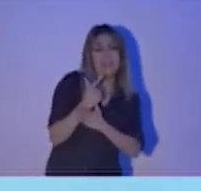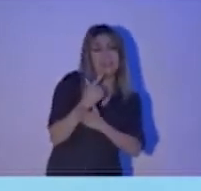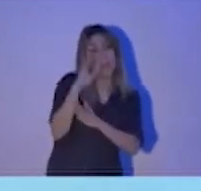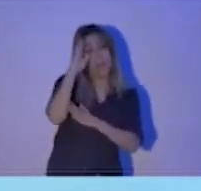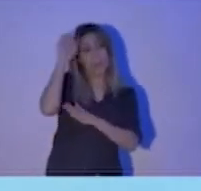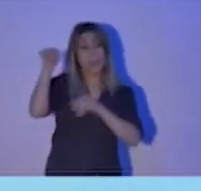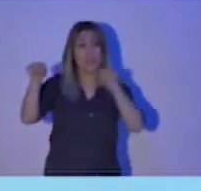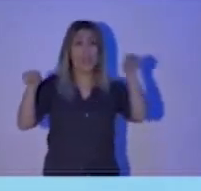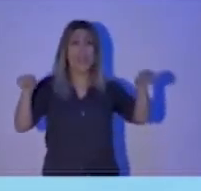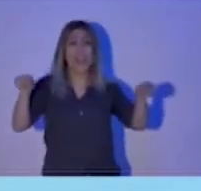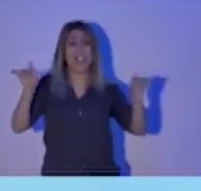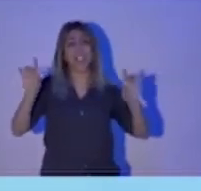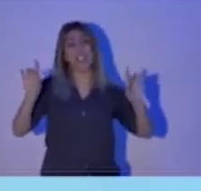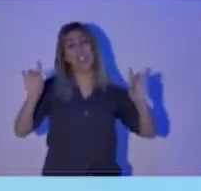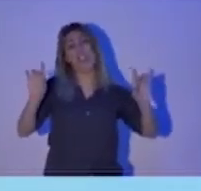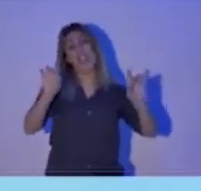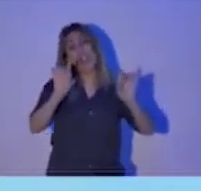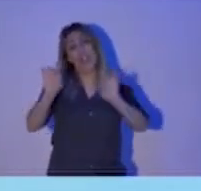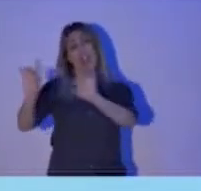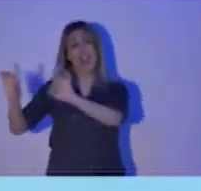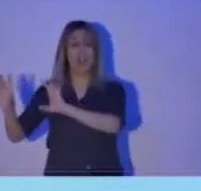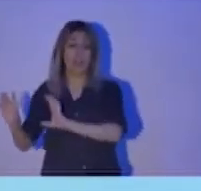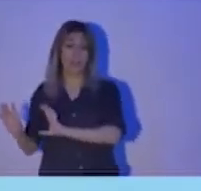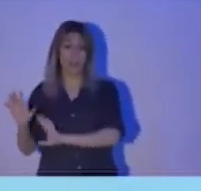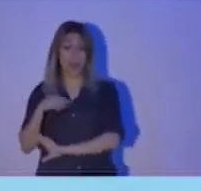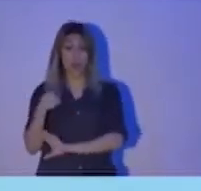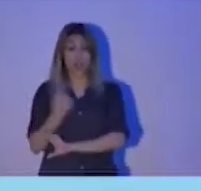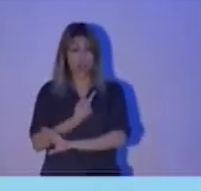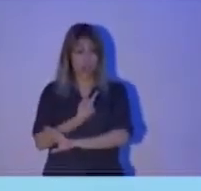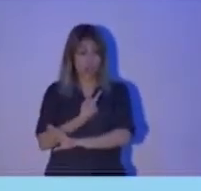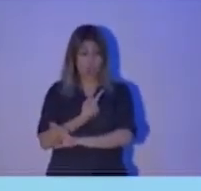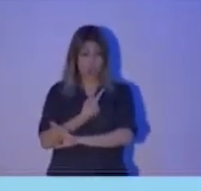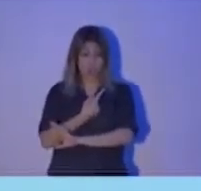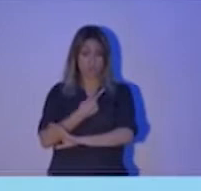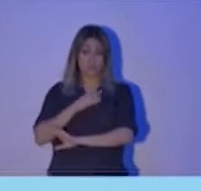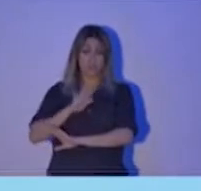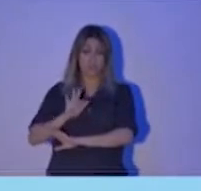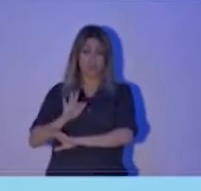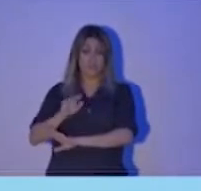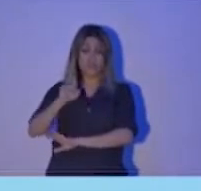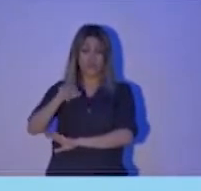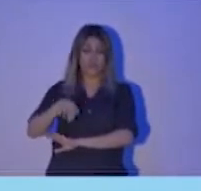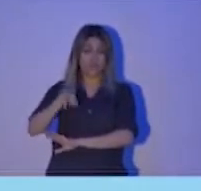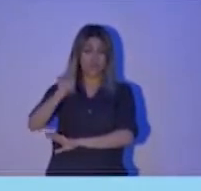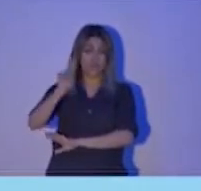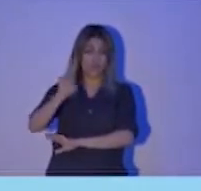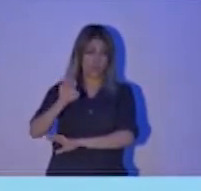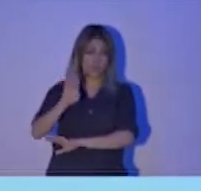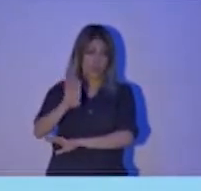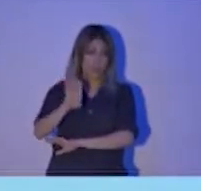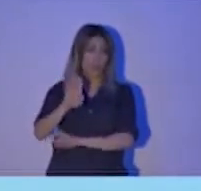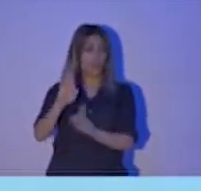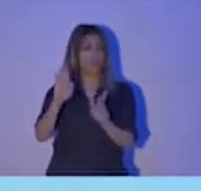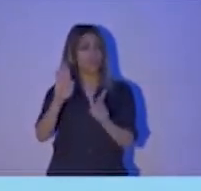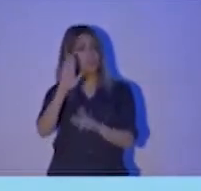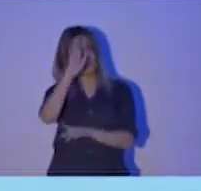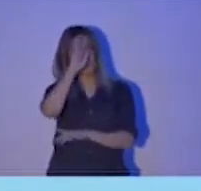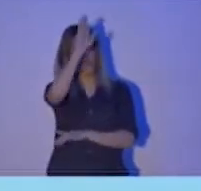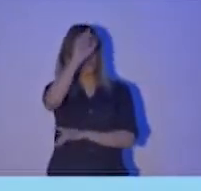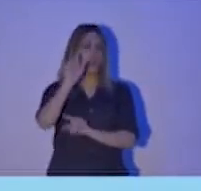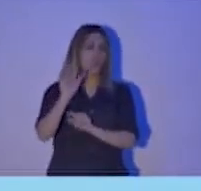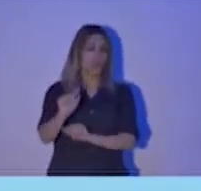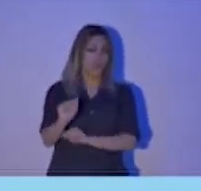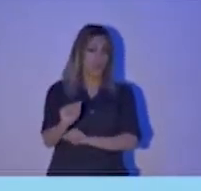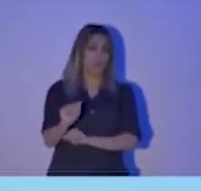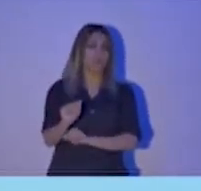sinalizar a crença do país realmente na educação ou não, e a capacidade do nosso esforço. Independente das questões